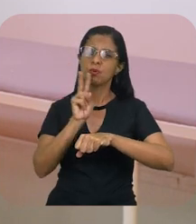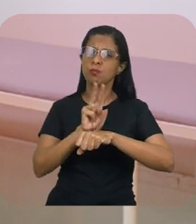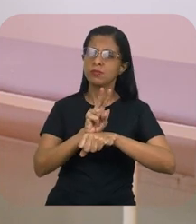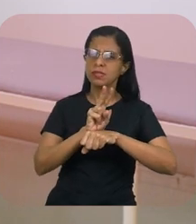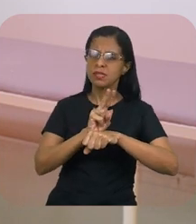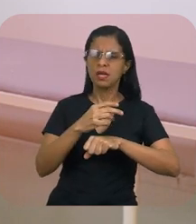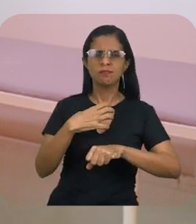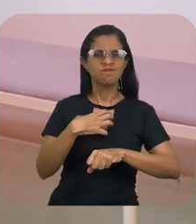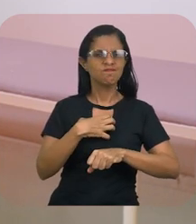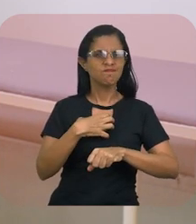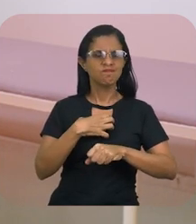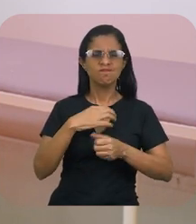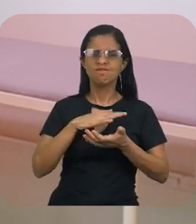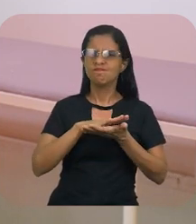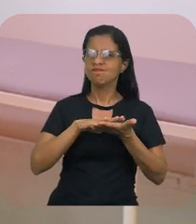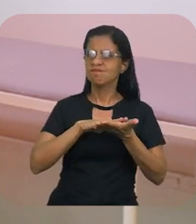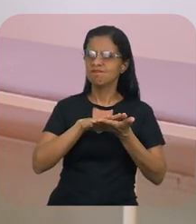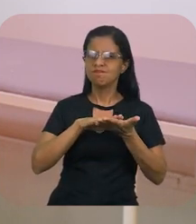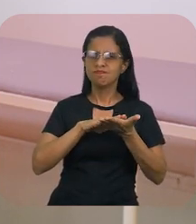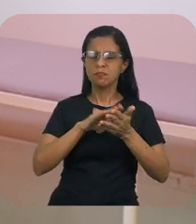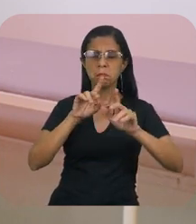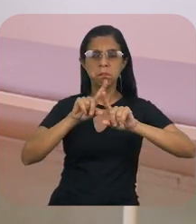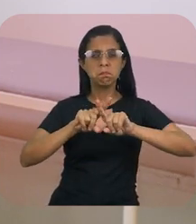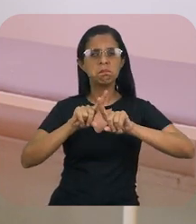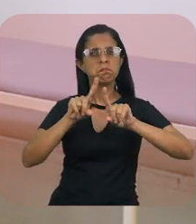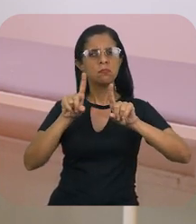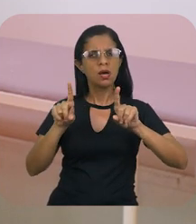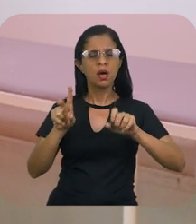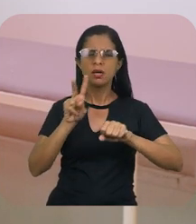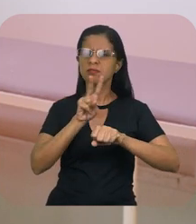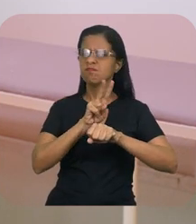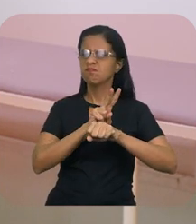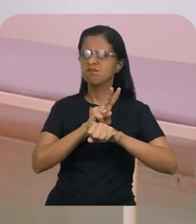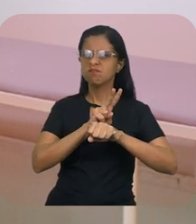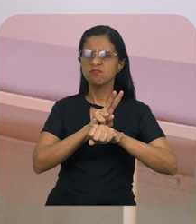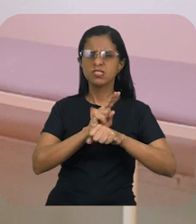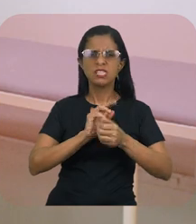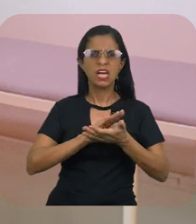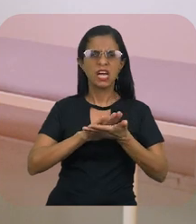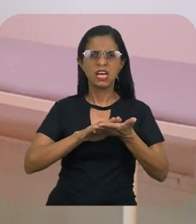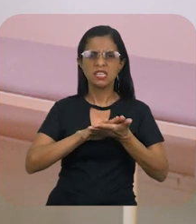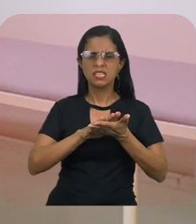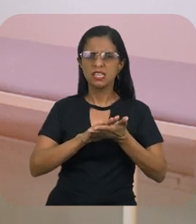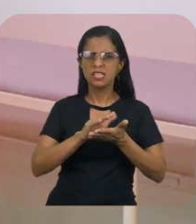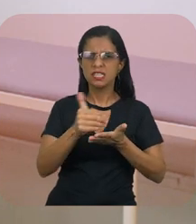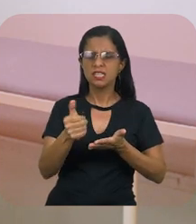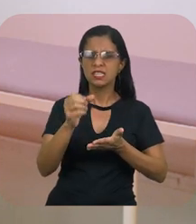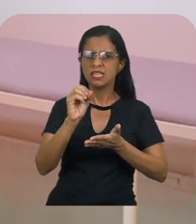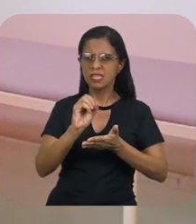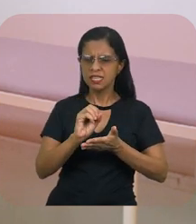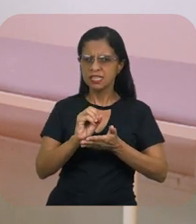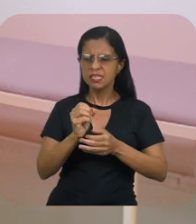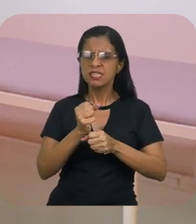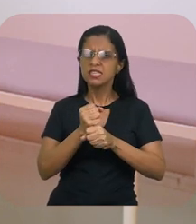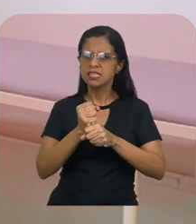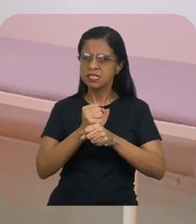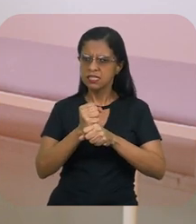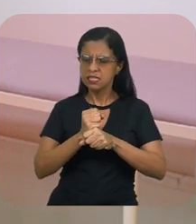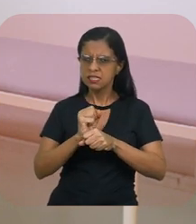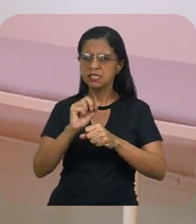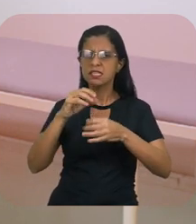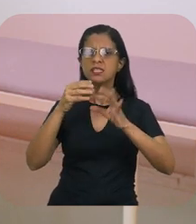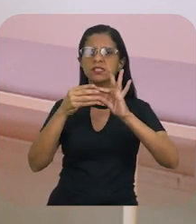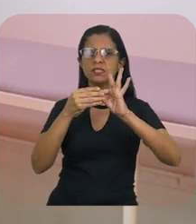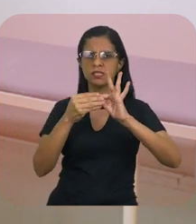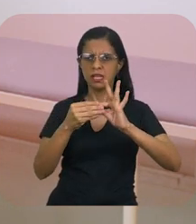de forma adequada, ele pode passar décadas nessa fase. Já os indivíduos que não iniciaram o tratamento, ele, em torno de